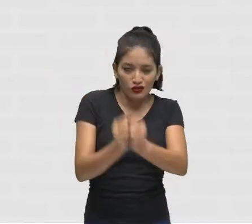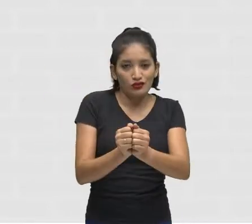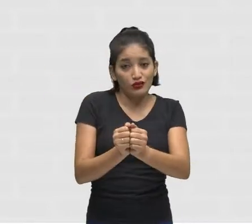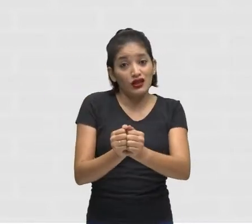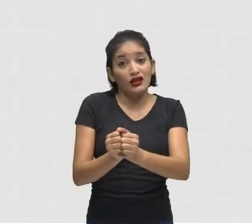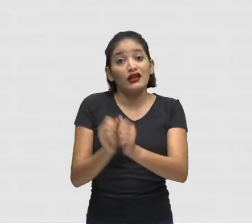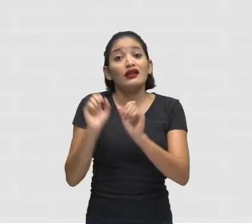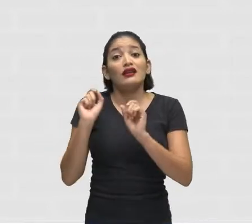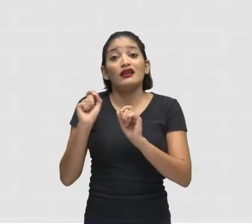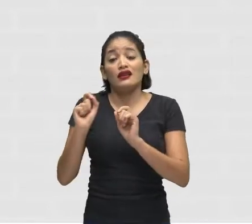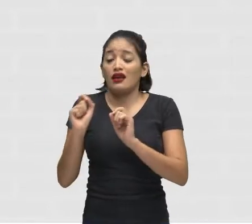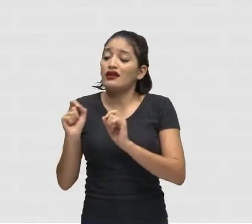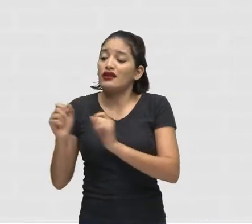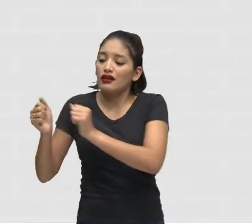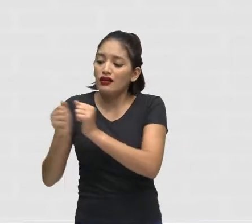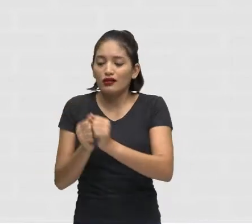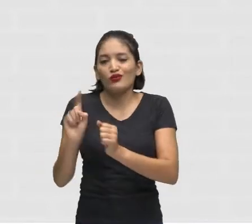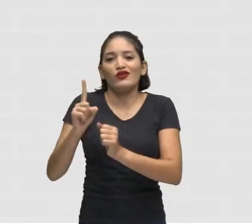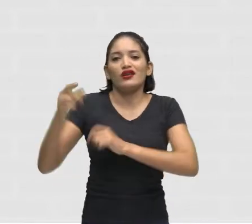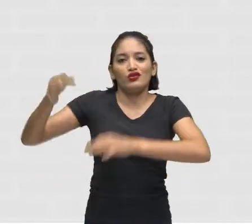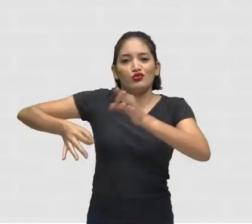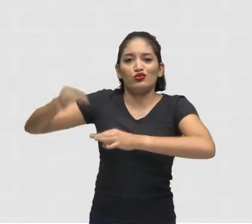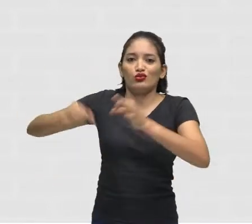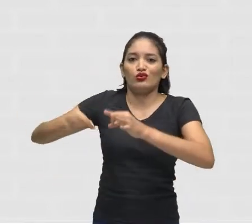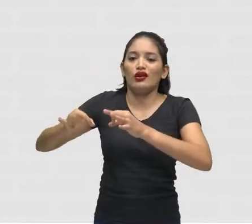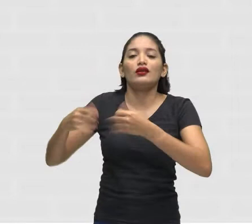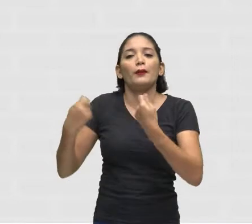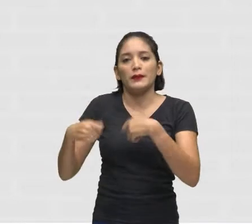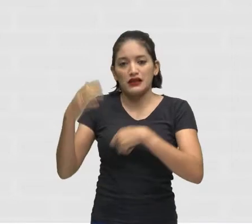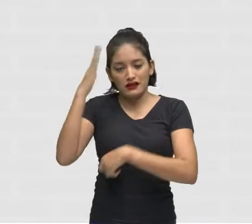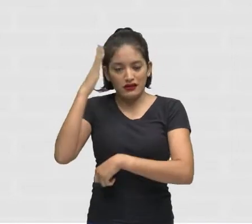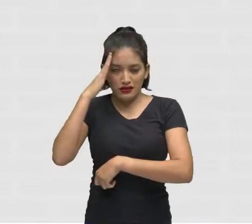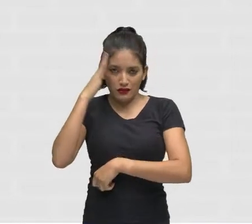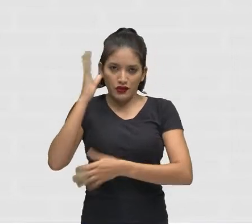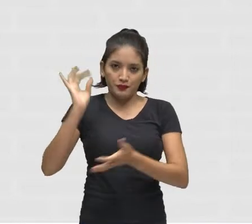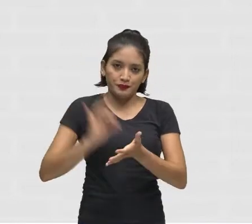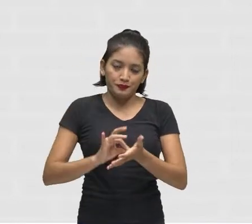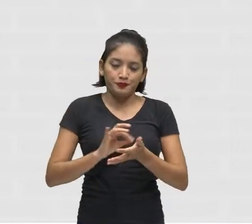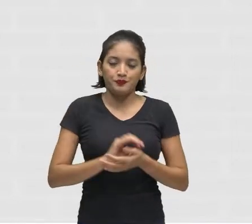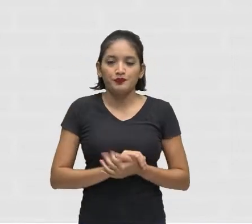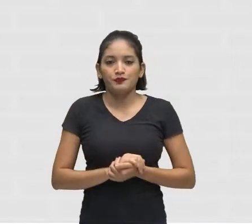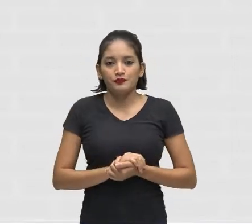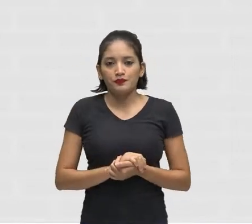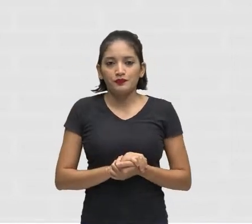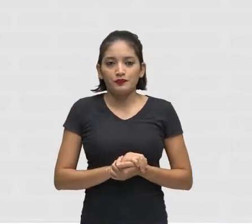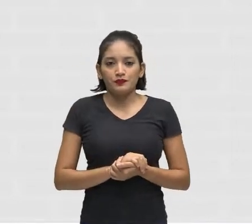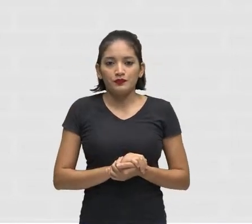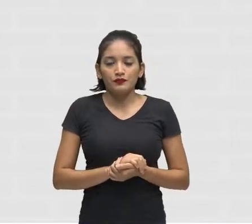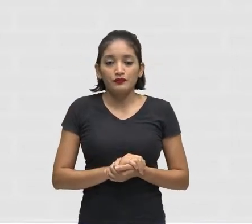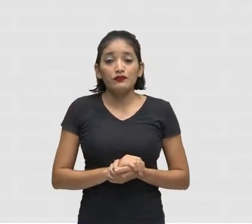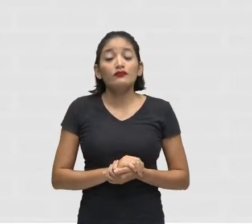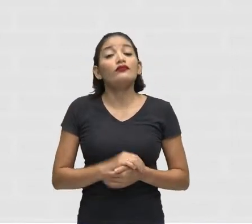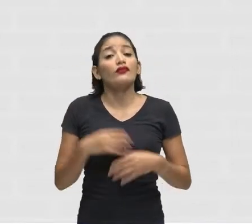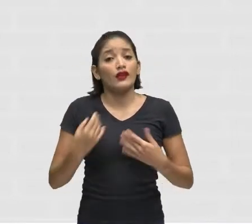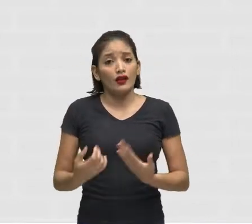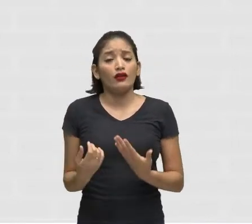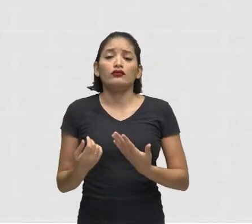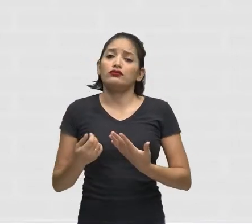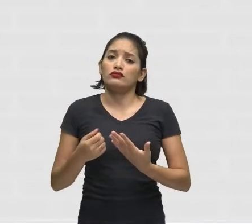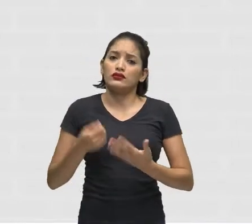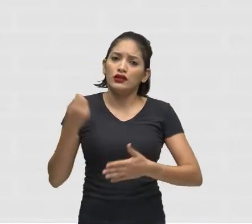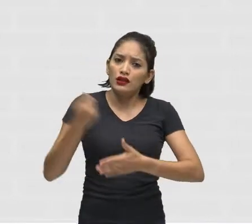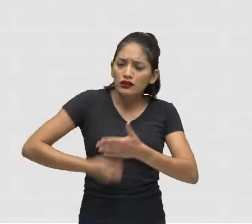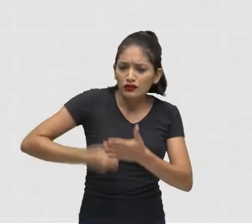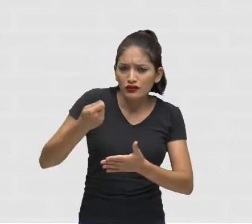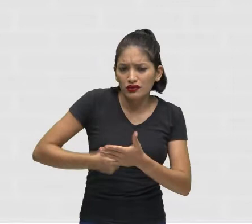te acolher, quem não está vai te julgar. E a gente precisa também saber interpretar isso. A gente vem nessa luta, diante dessas